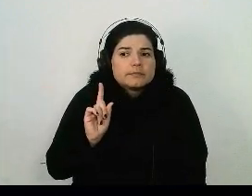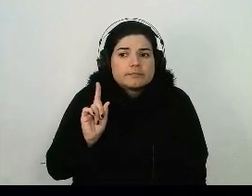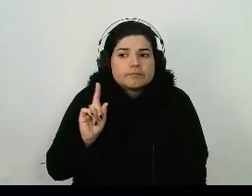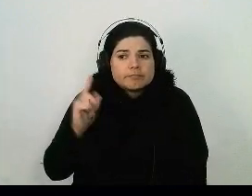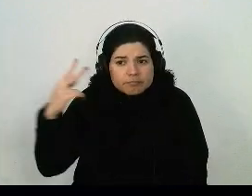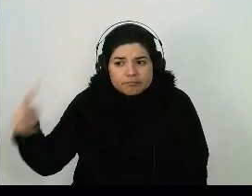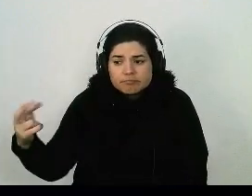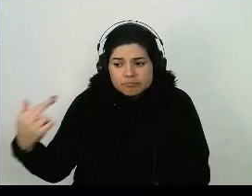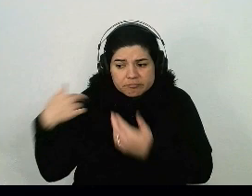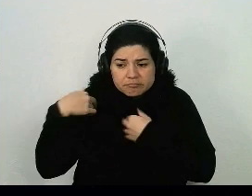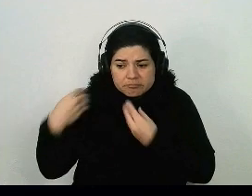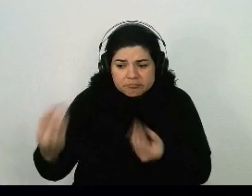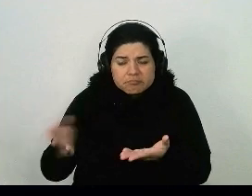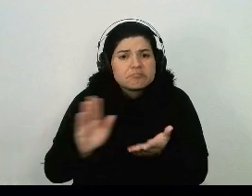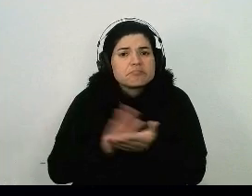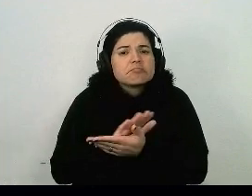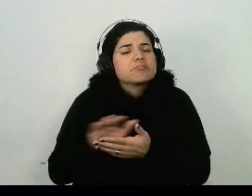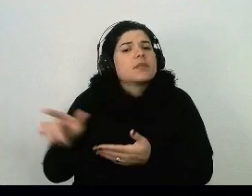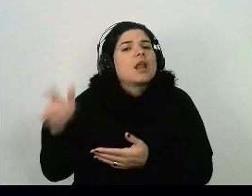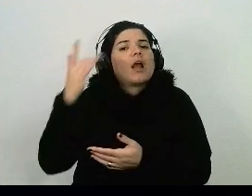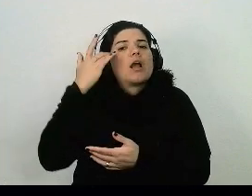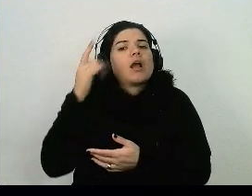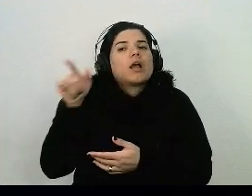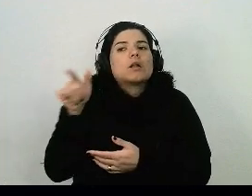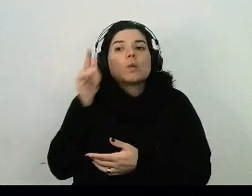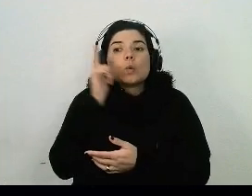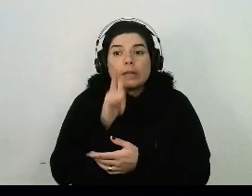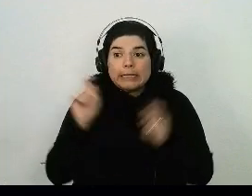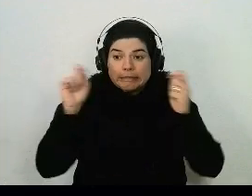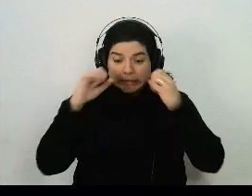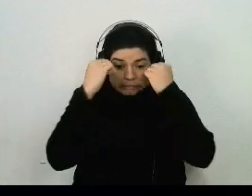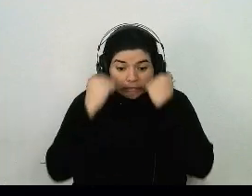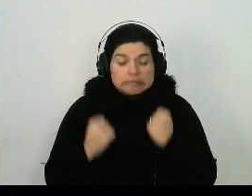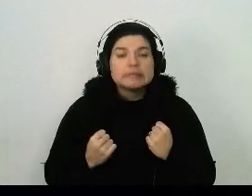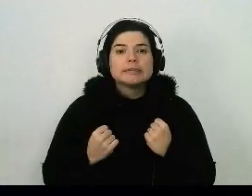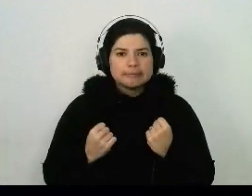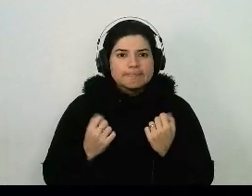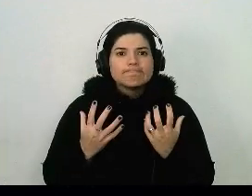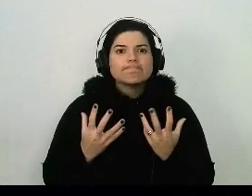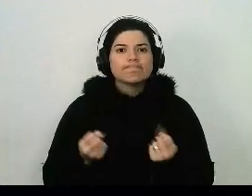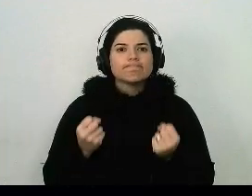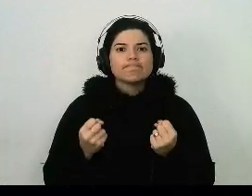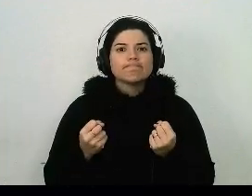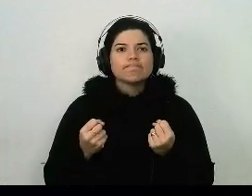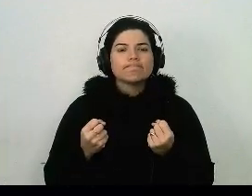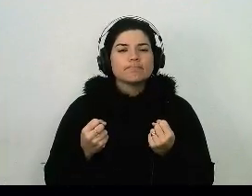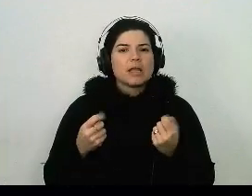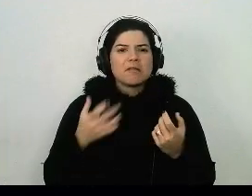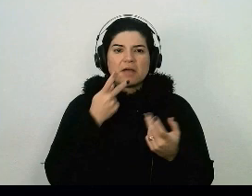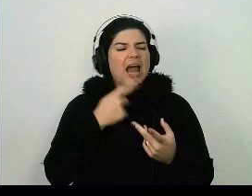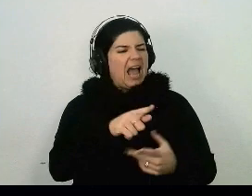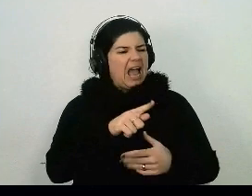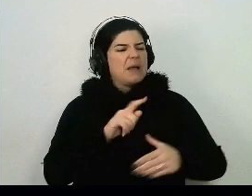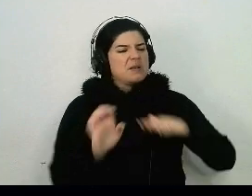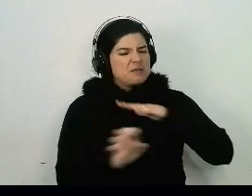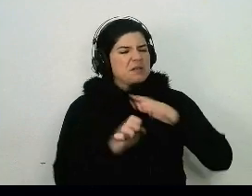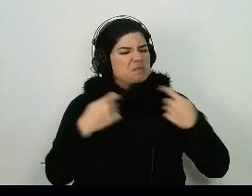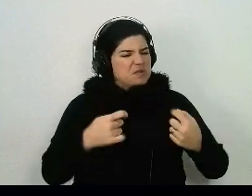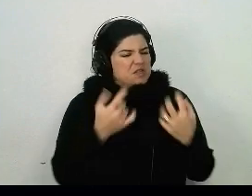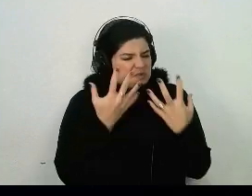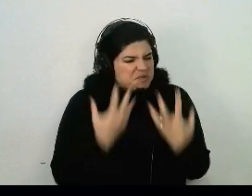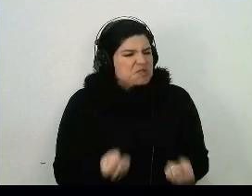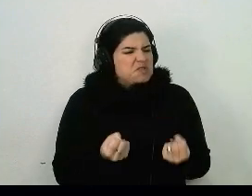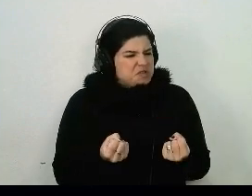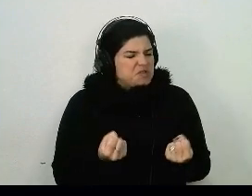como que você espera que elas vistam a camisa esse tema todo mundo adora usar não tem que vestir a camisa da empresa Você não confia nas pessoas